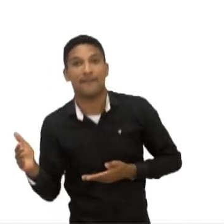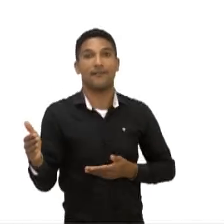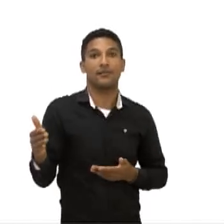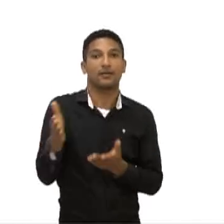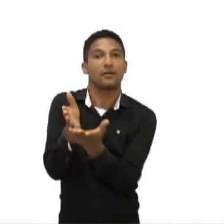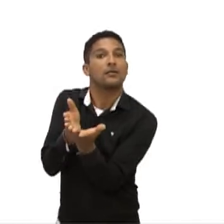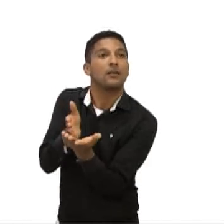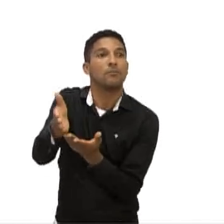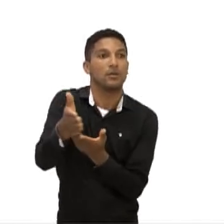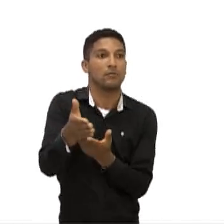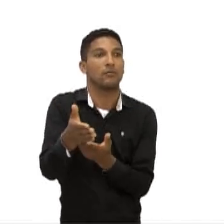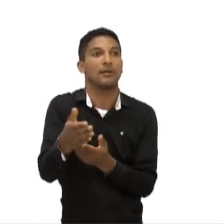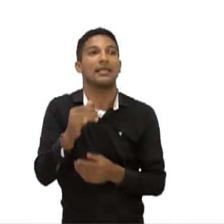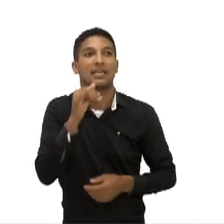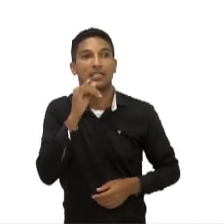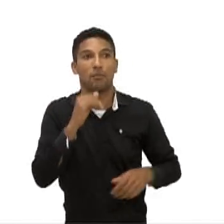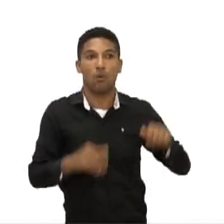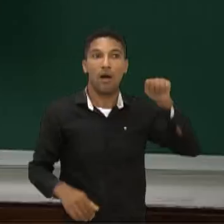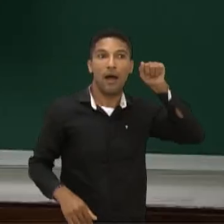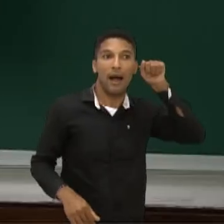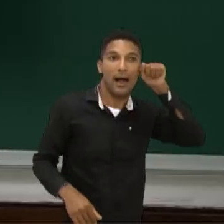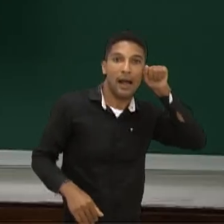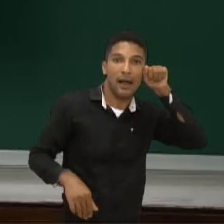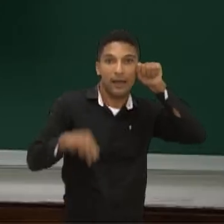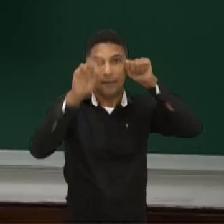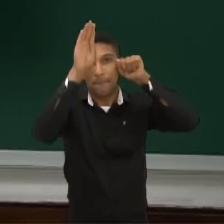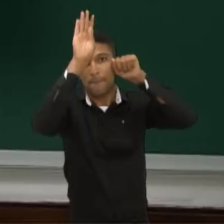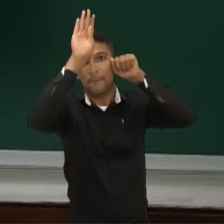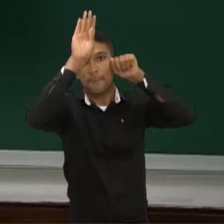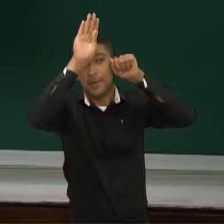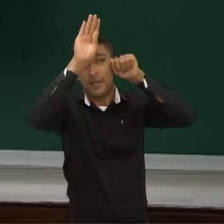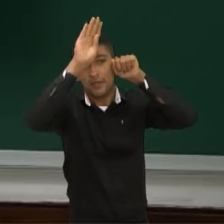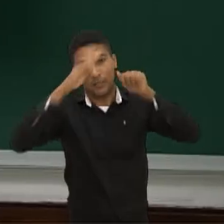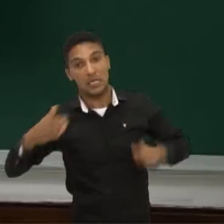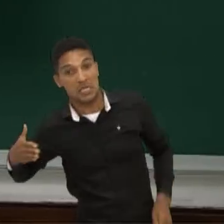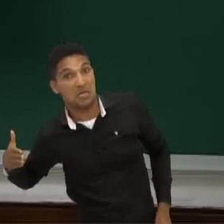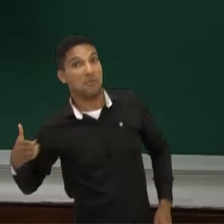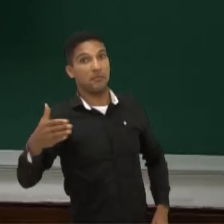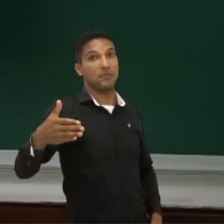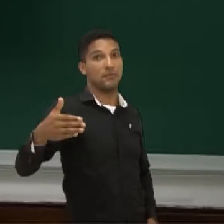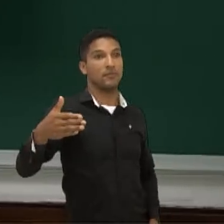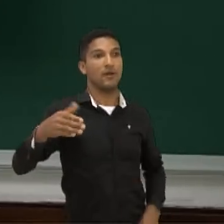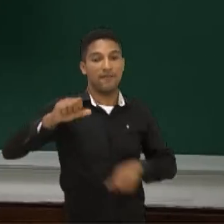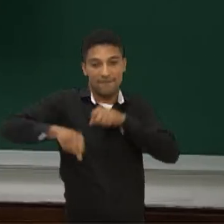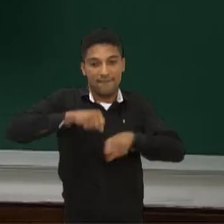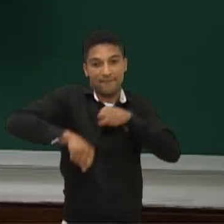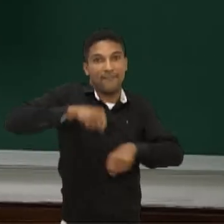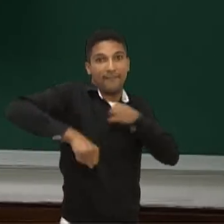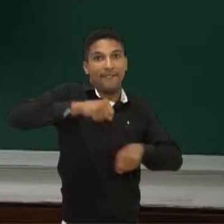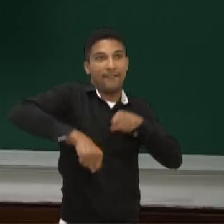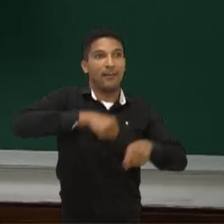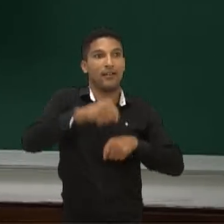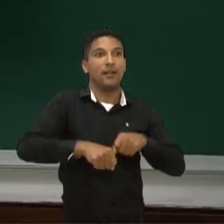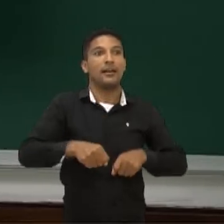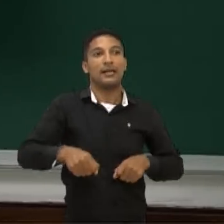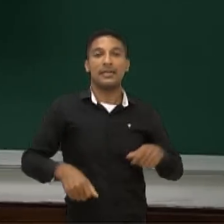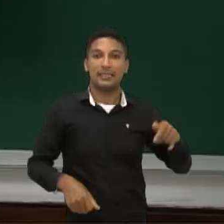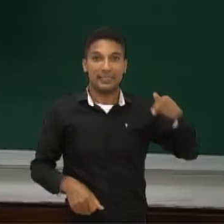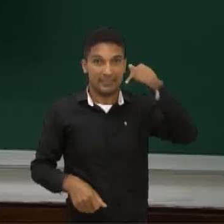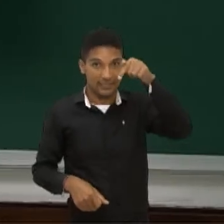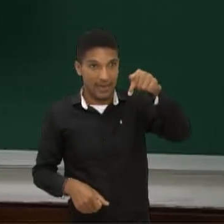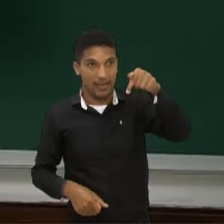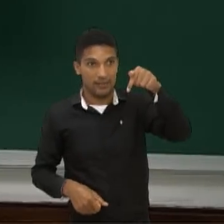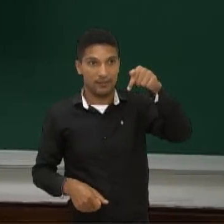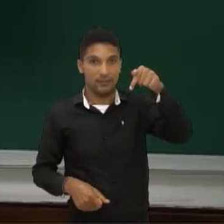7 metros, tá bom? Aí, ele vai sair do B e vai para o C e vai andar mais 7 metros, totalizando